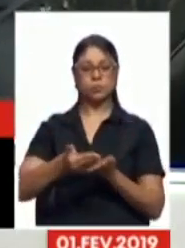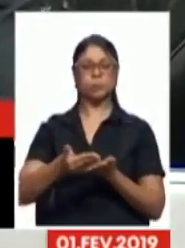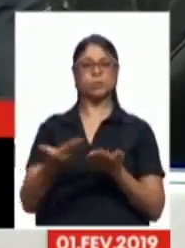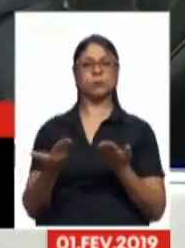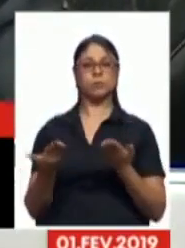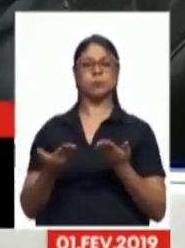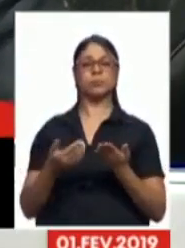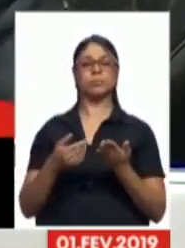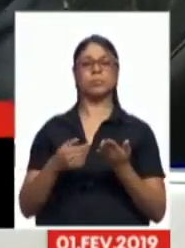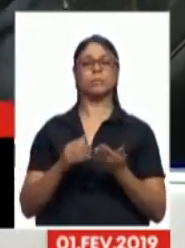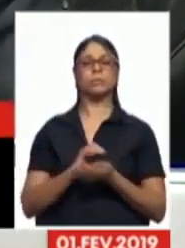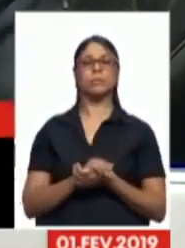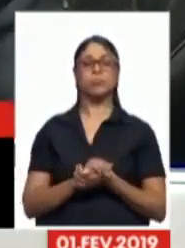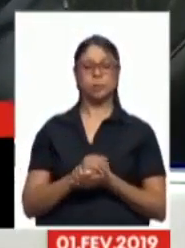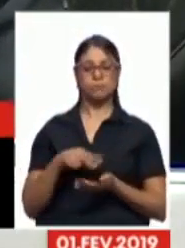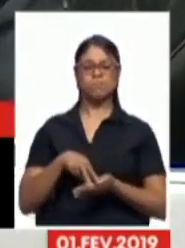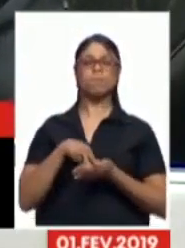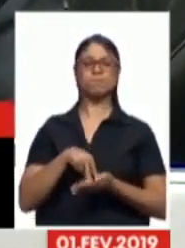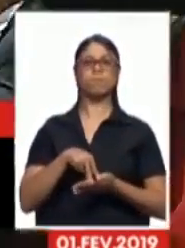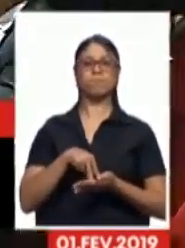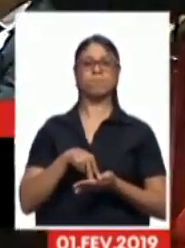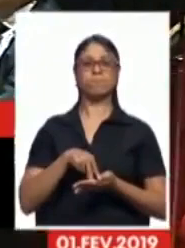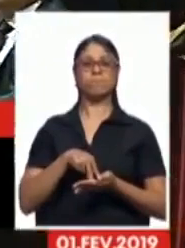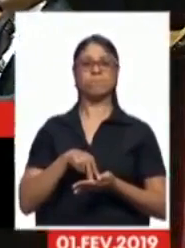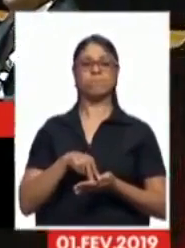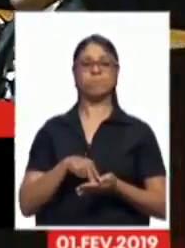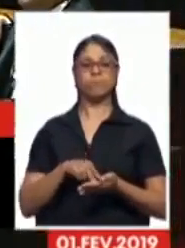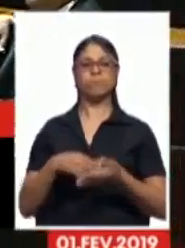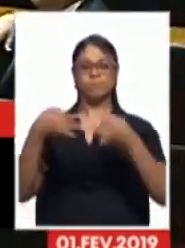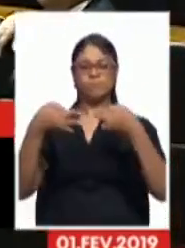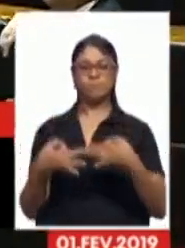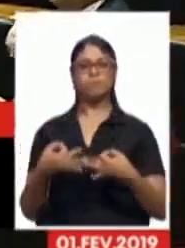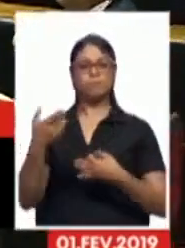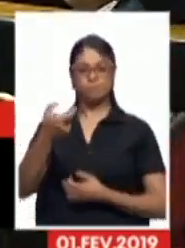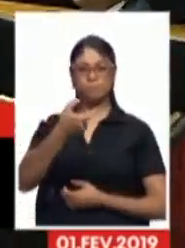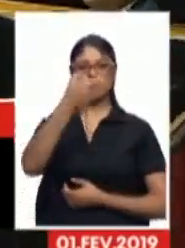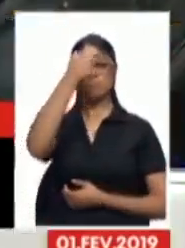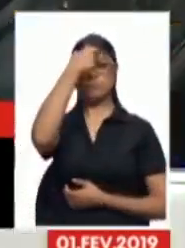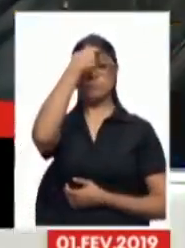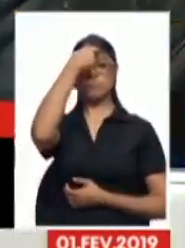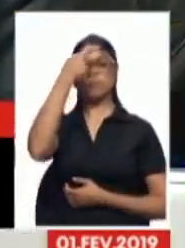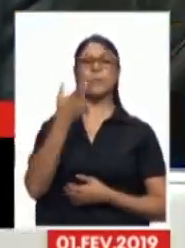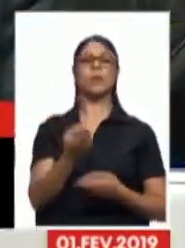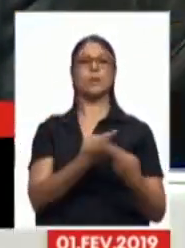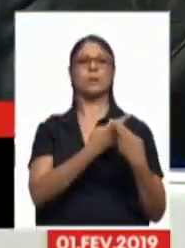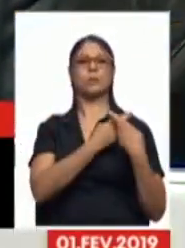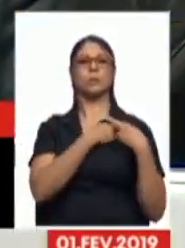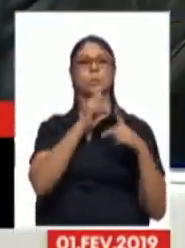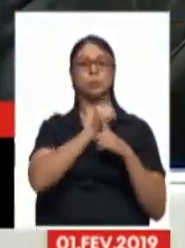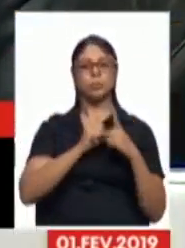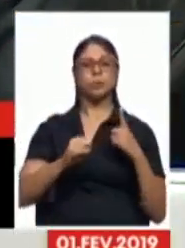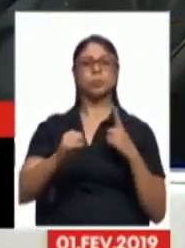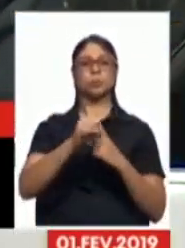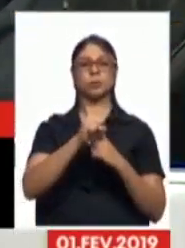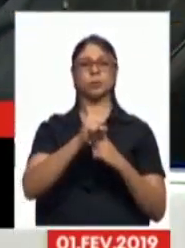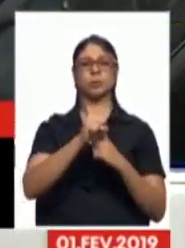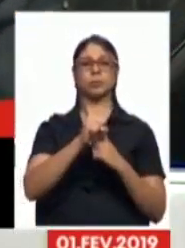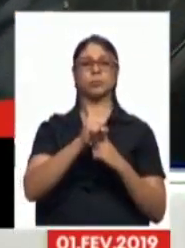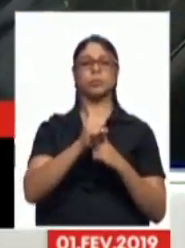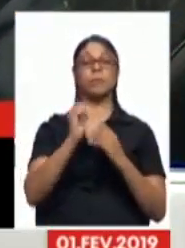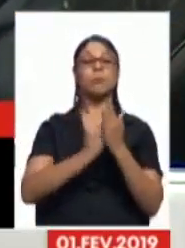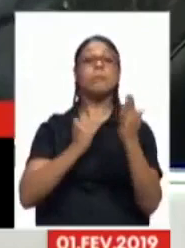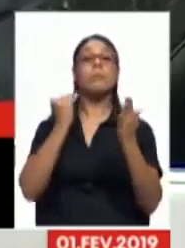firme, independente, coesa, ciente das suas responsabilidades sociais e, acima de